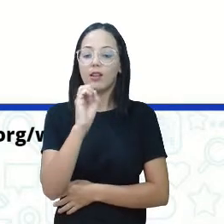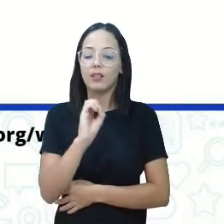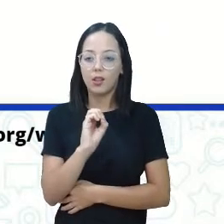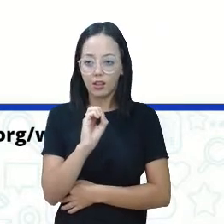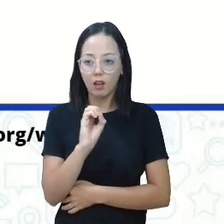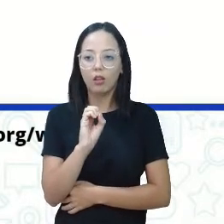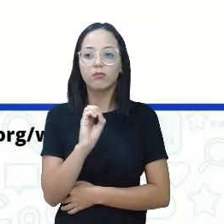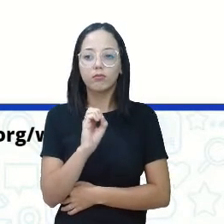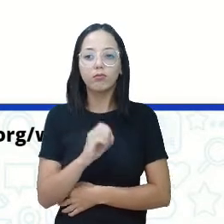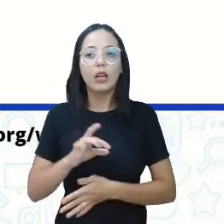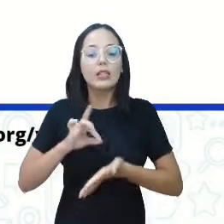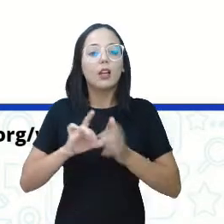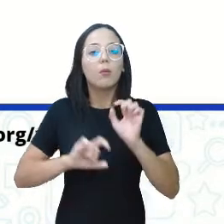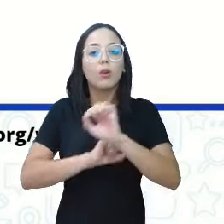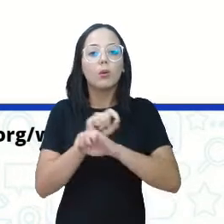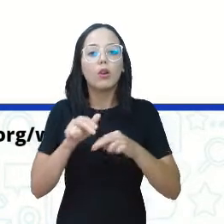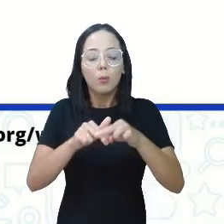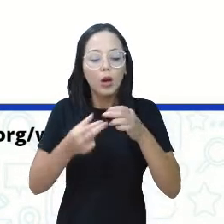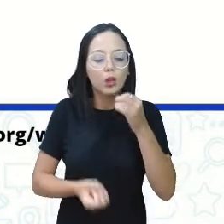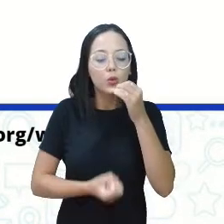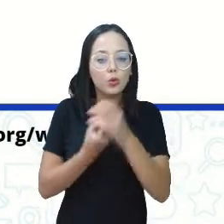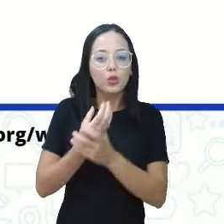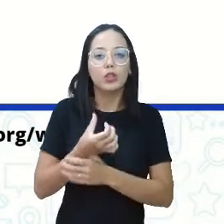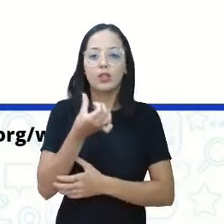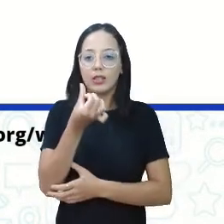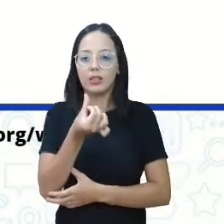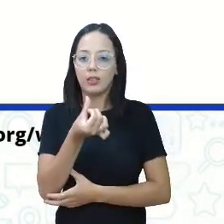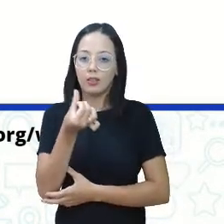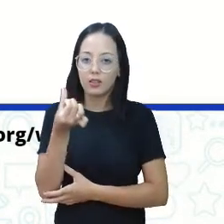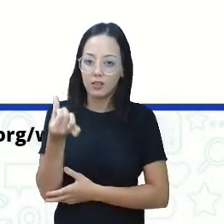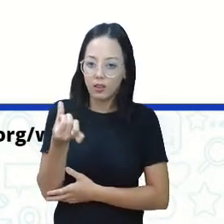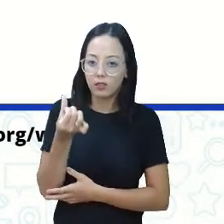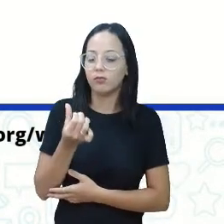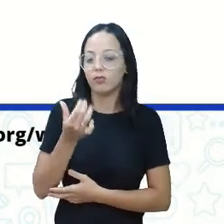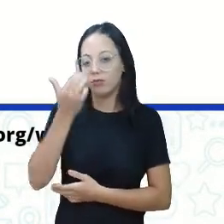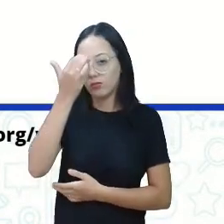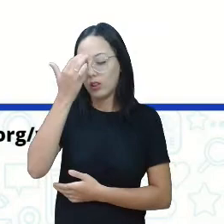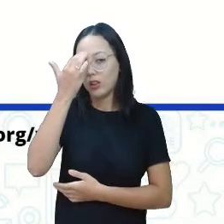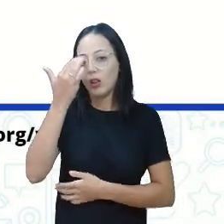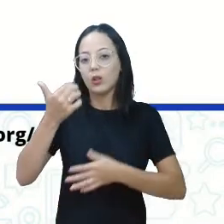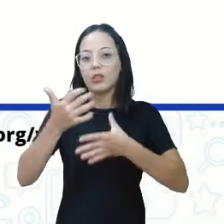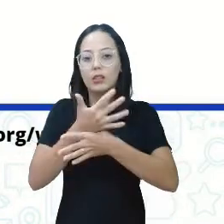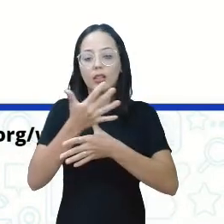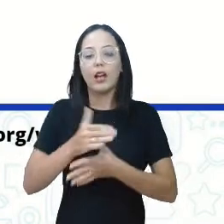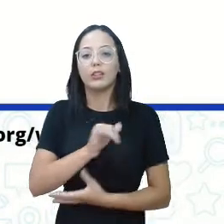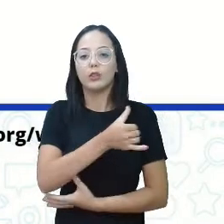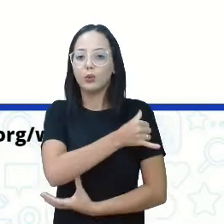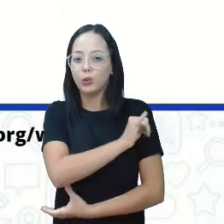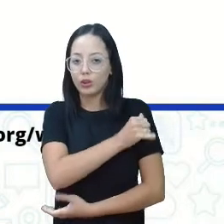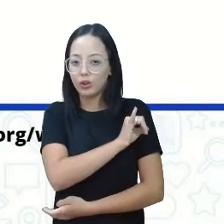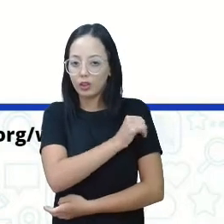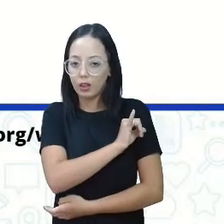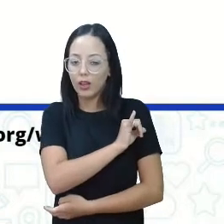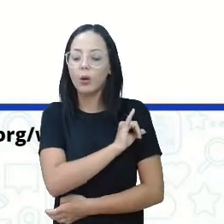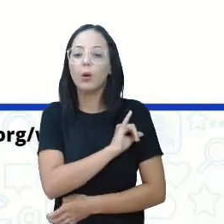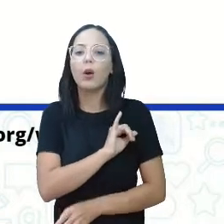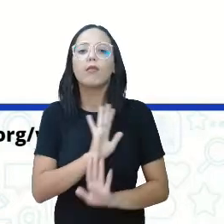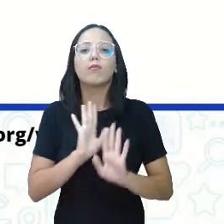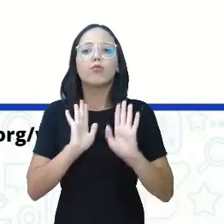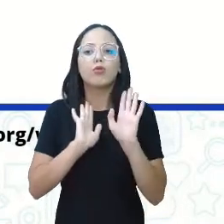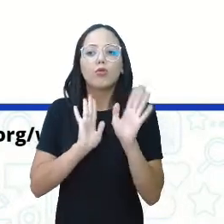1960. Exatamente a partir de 66, né? Na cidade do Rio de Janeiro. Ela